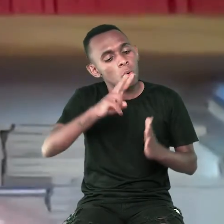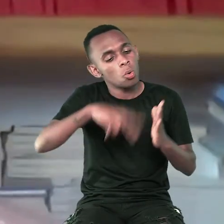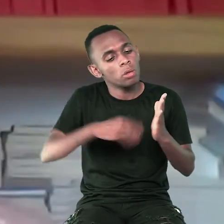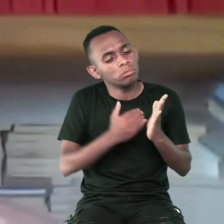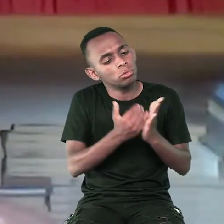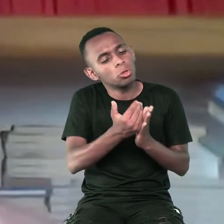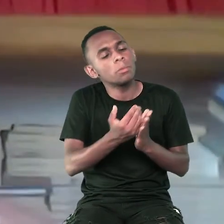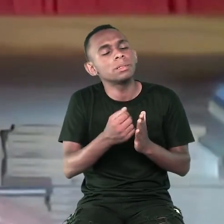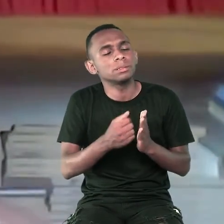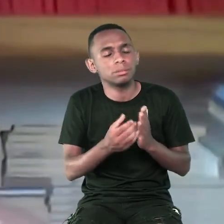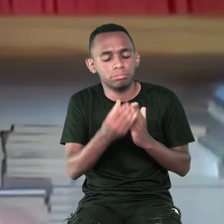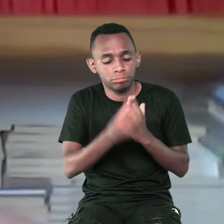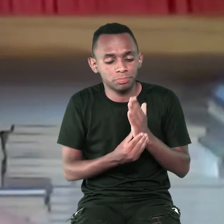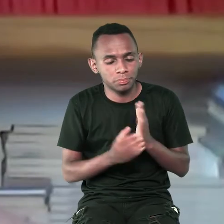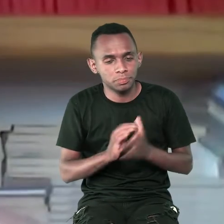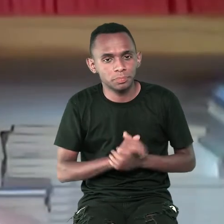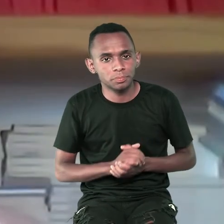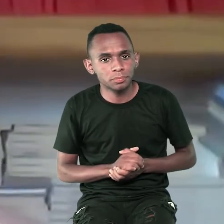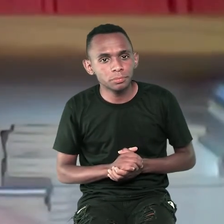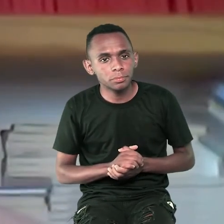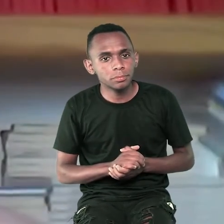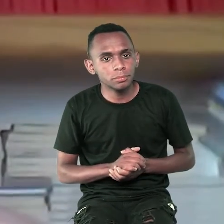começa.